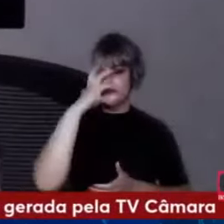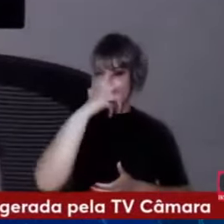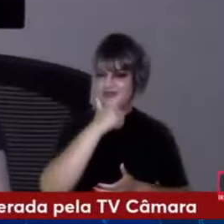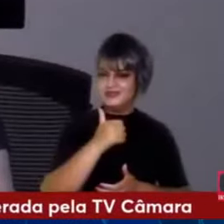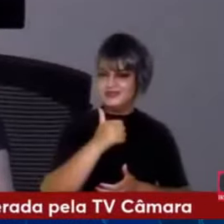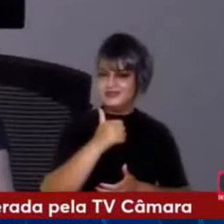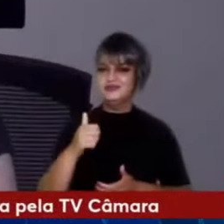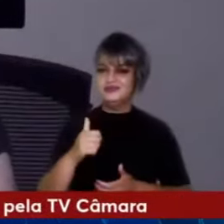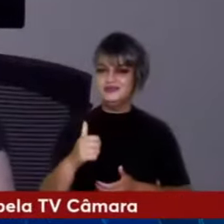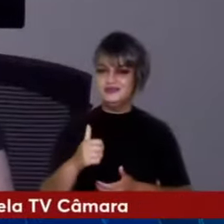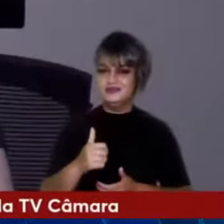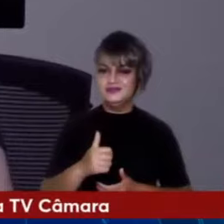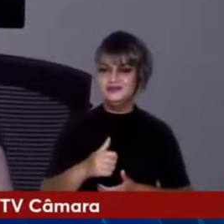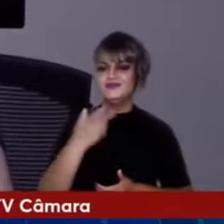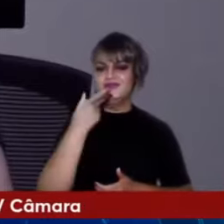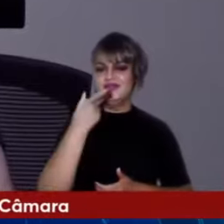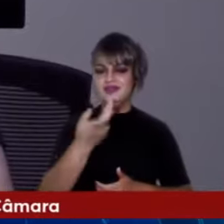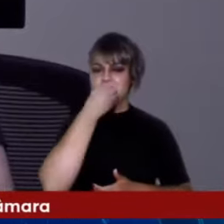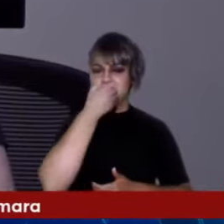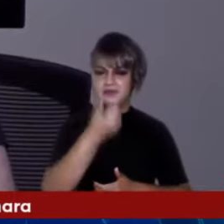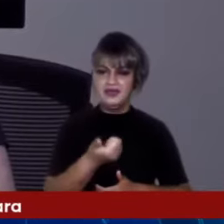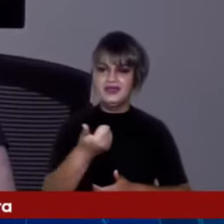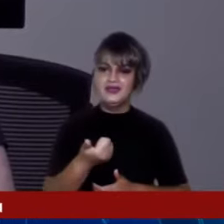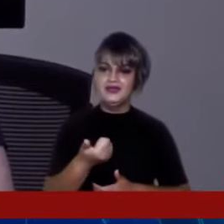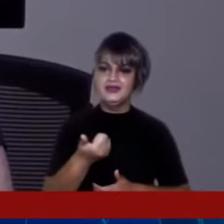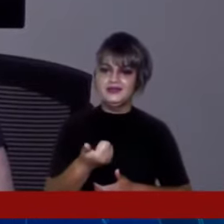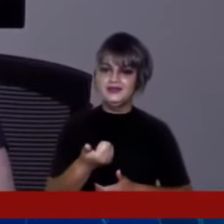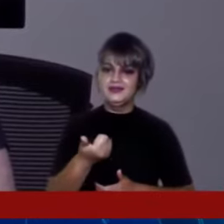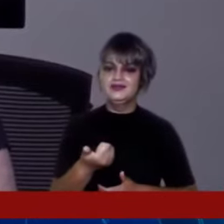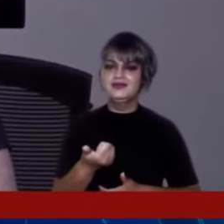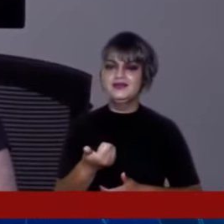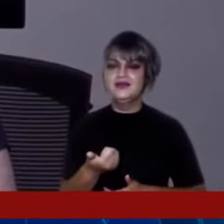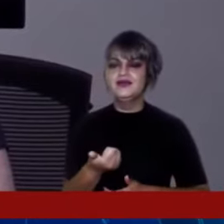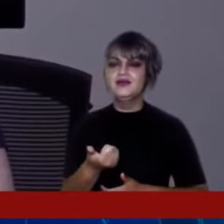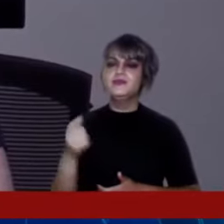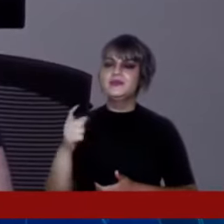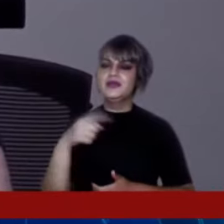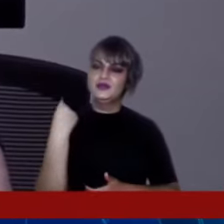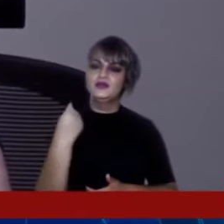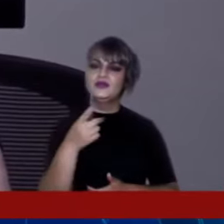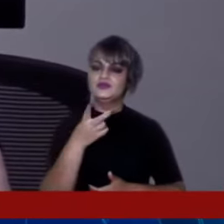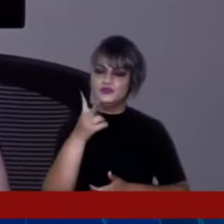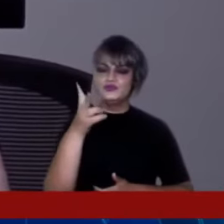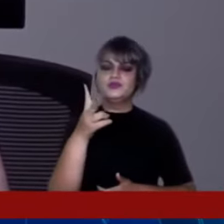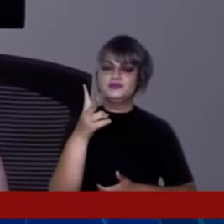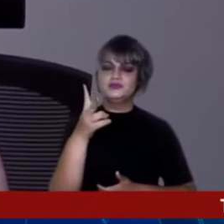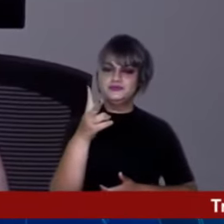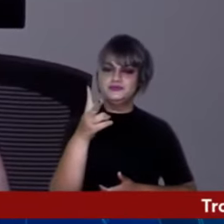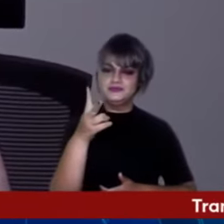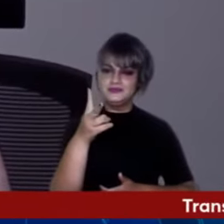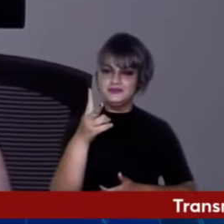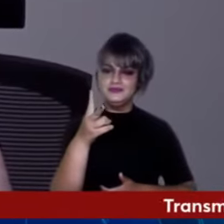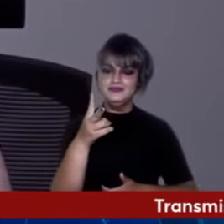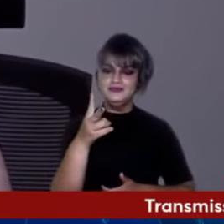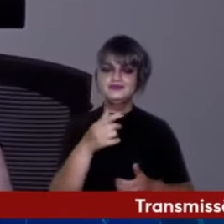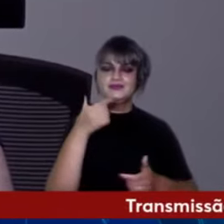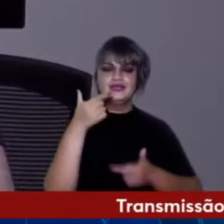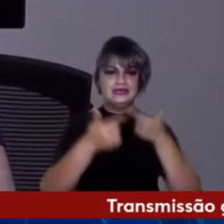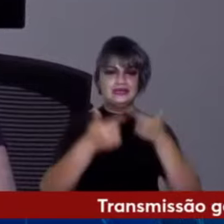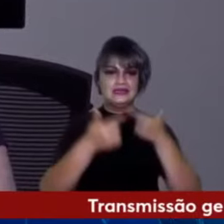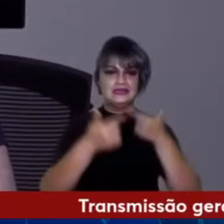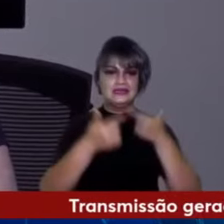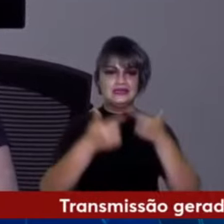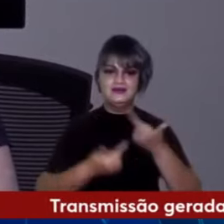sinceras e necessárias para que nós prossigamos e continuemos a exercer